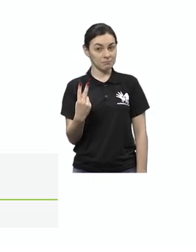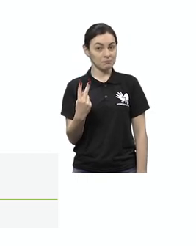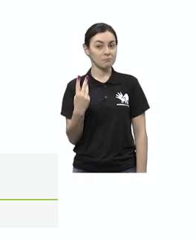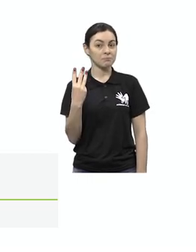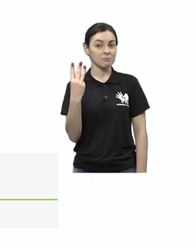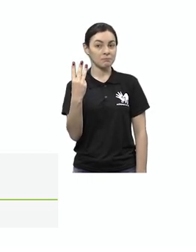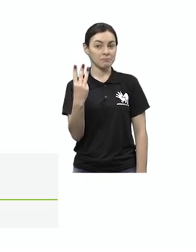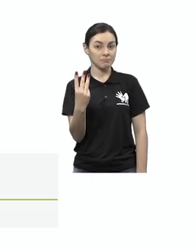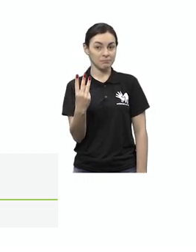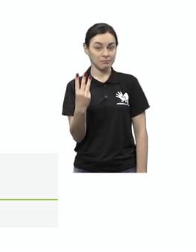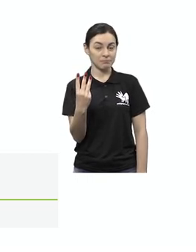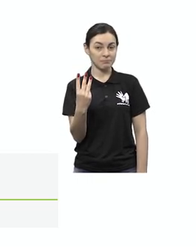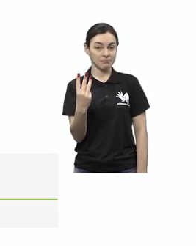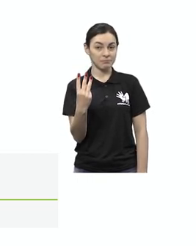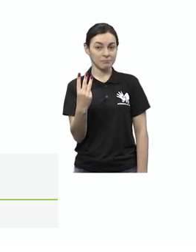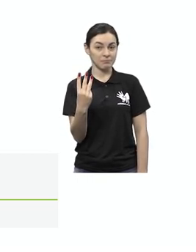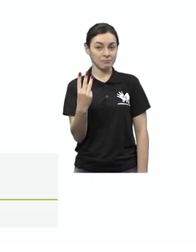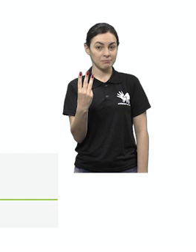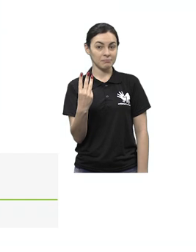dois,